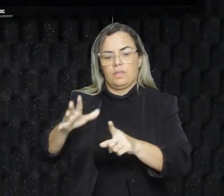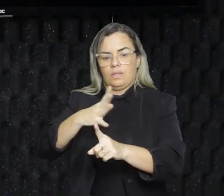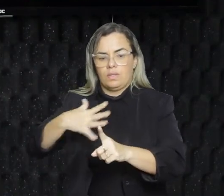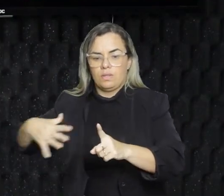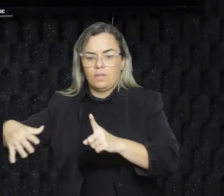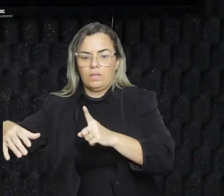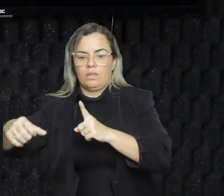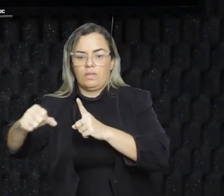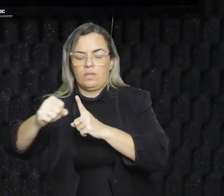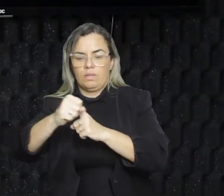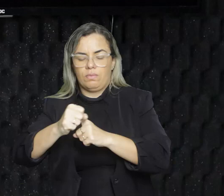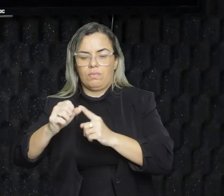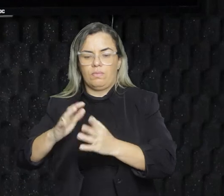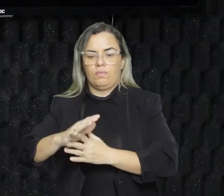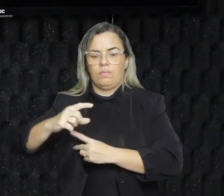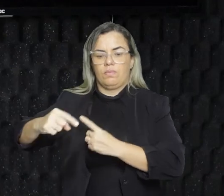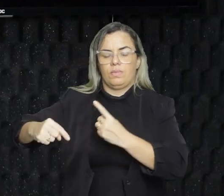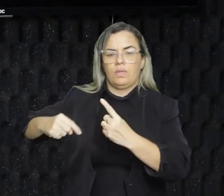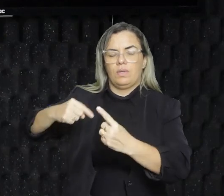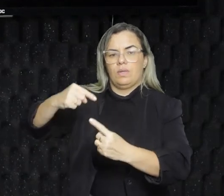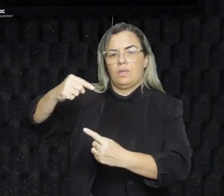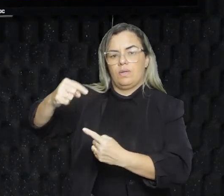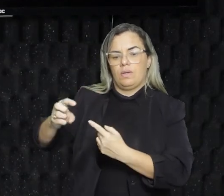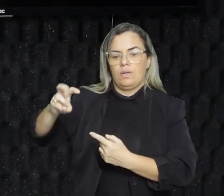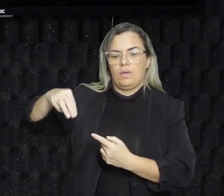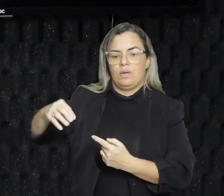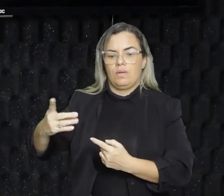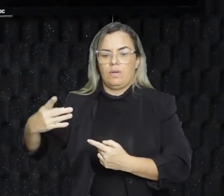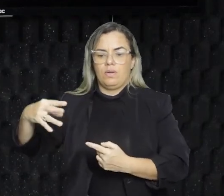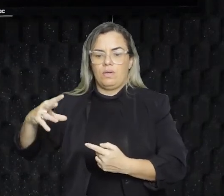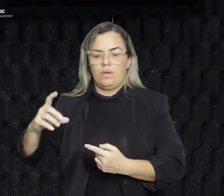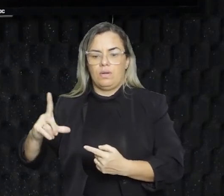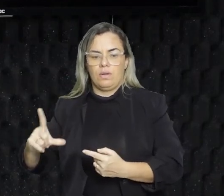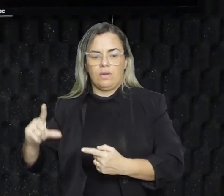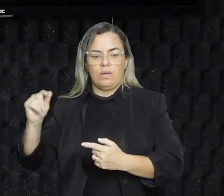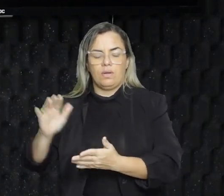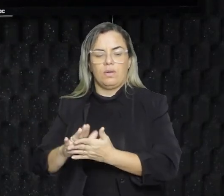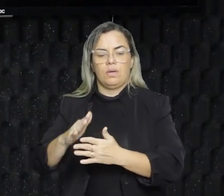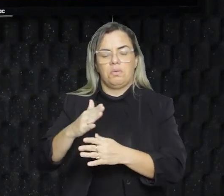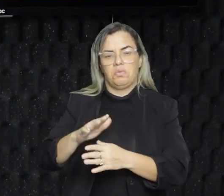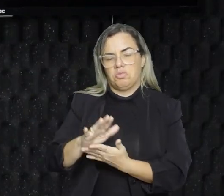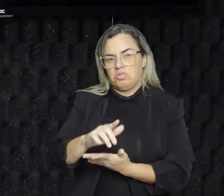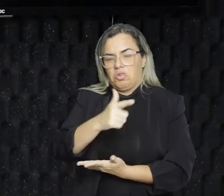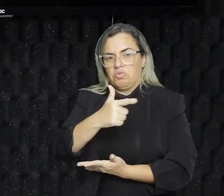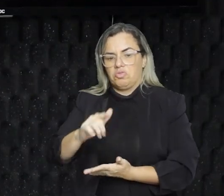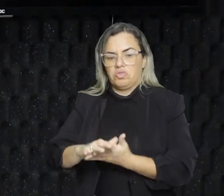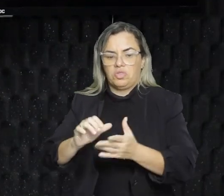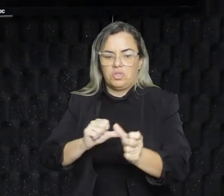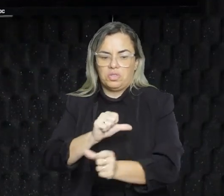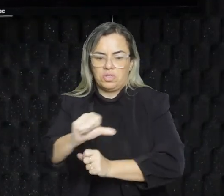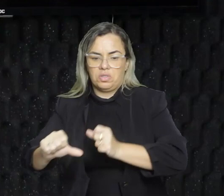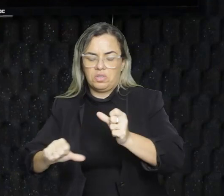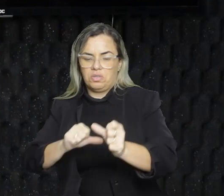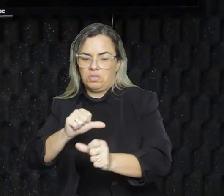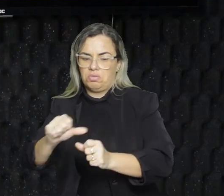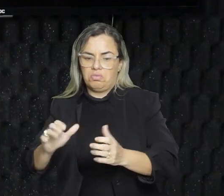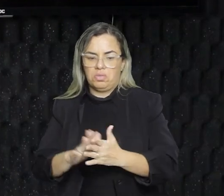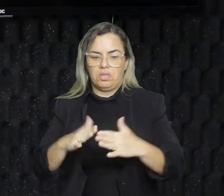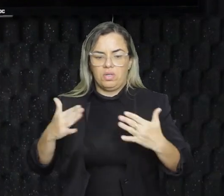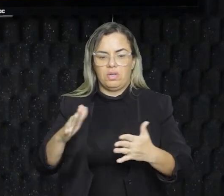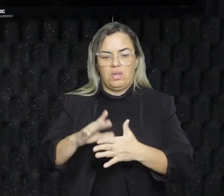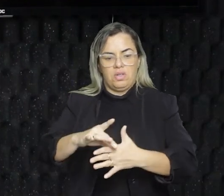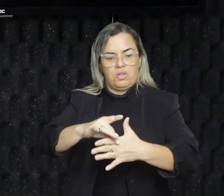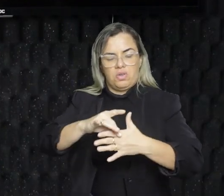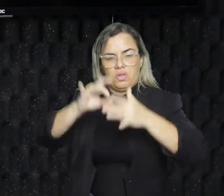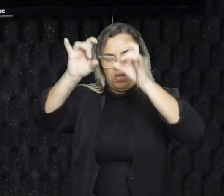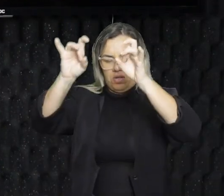era estamental, de certa forma herança medieval, praticamente sem mobilidade, com privilégios para o clero e a